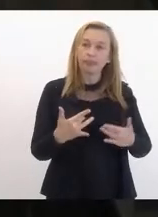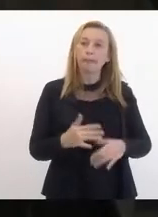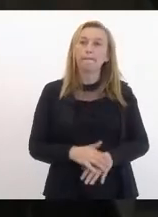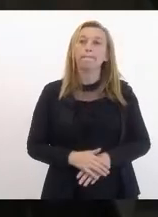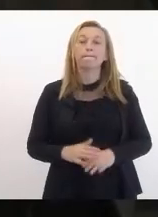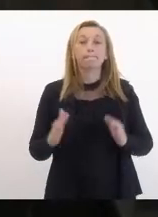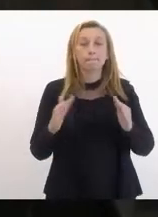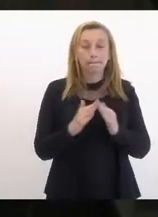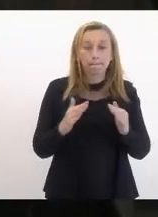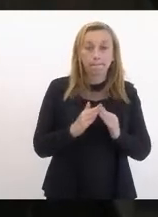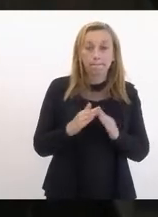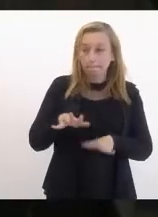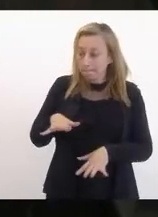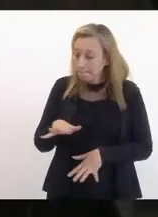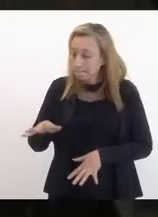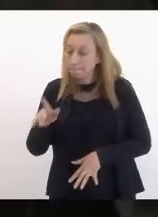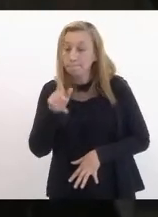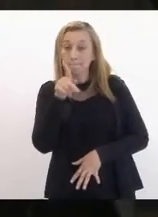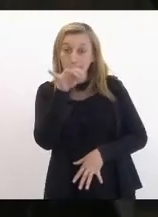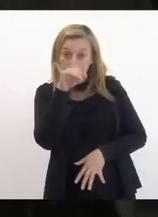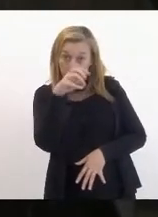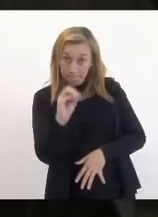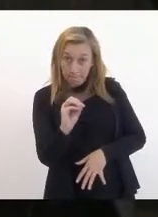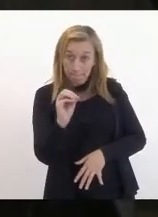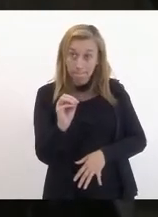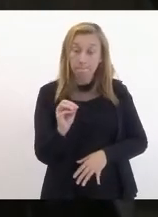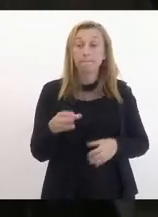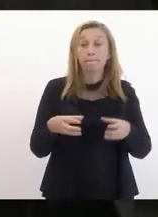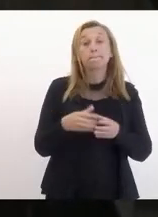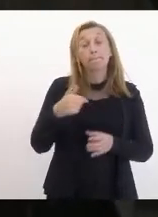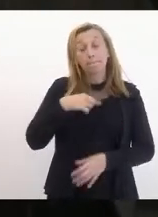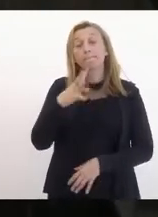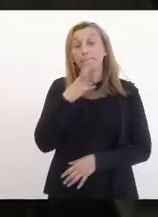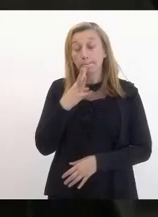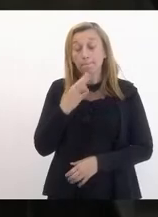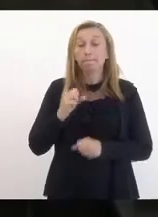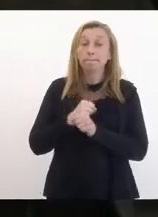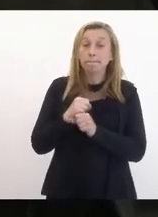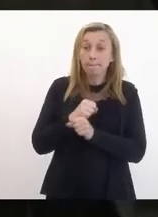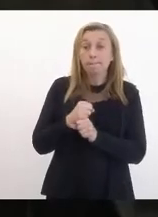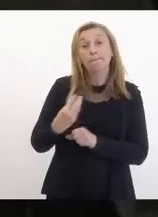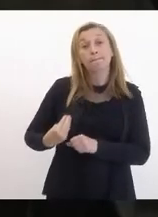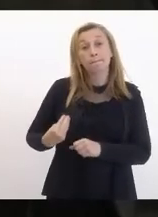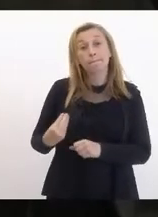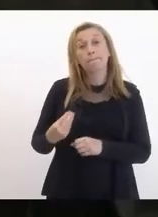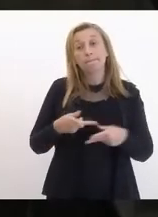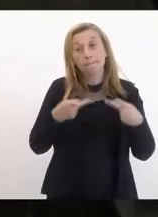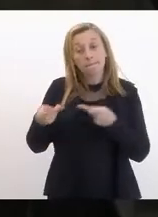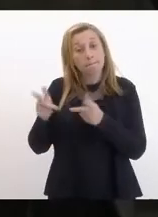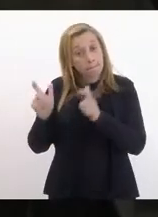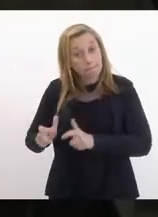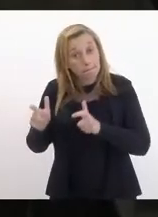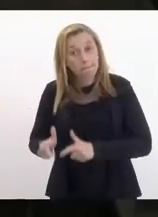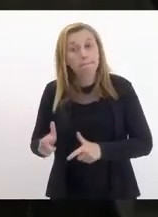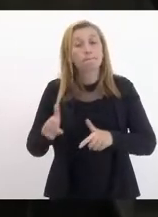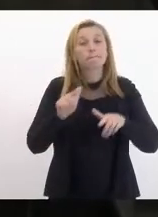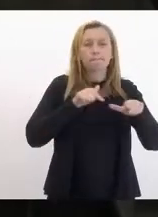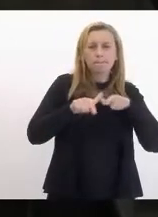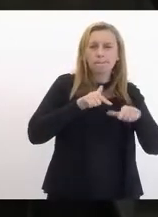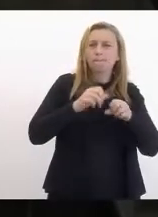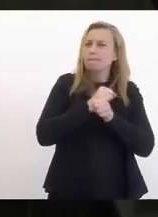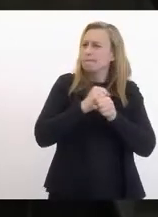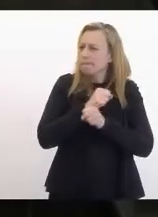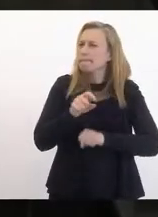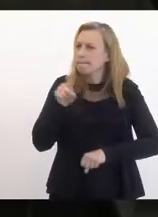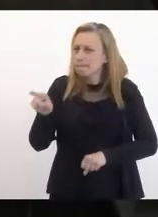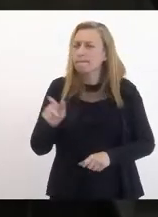com os moradores e moradoras do Palácio, comunidade que eu conheço, que eu frequento há muitos anos, onde trabalhei por muito